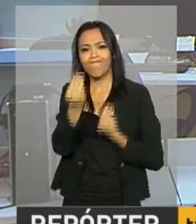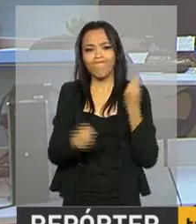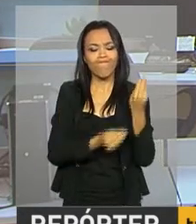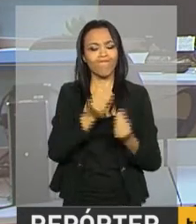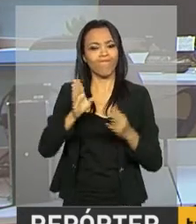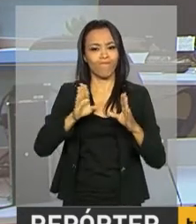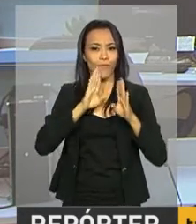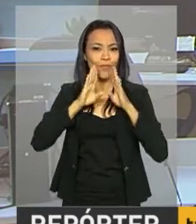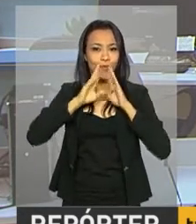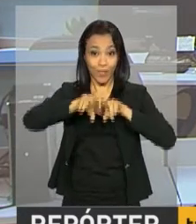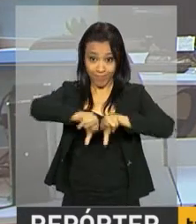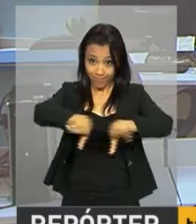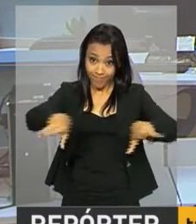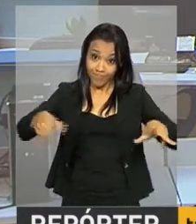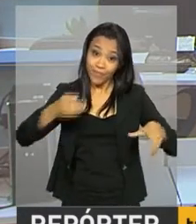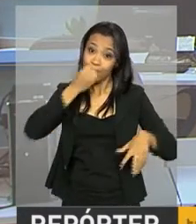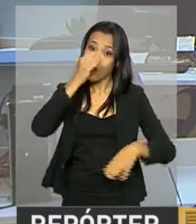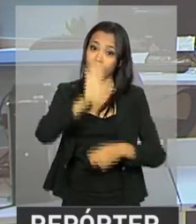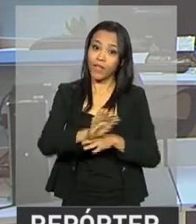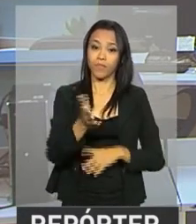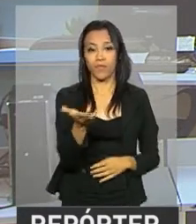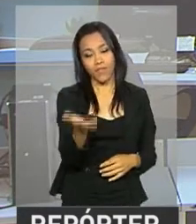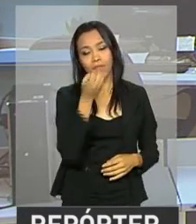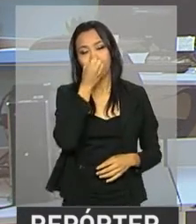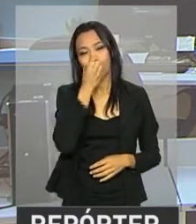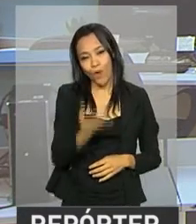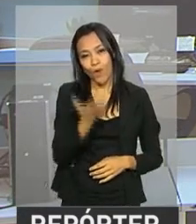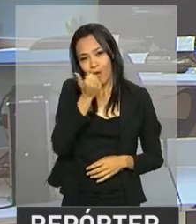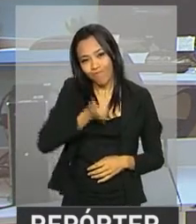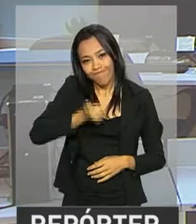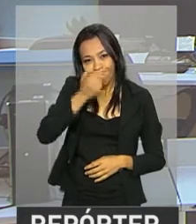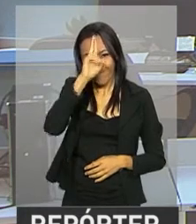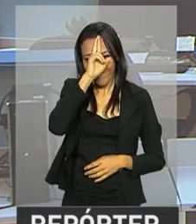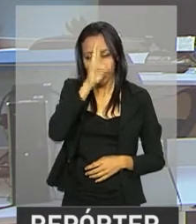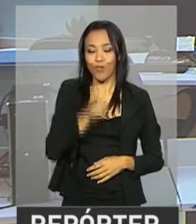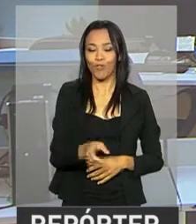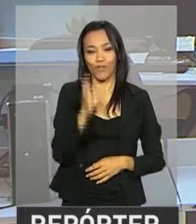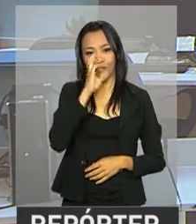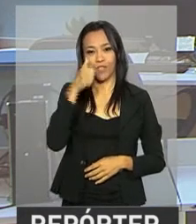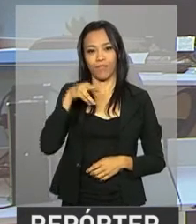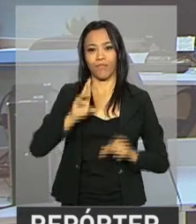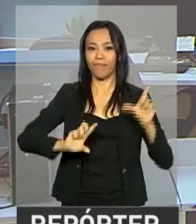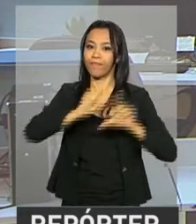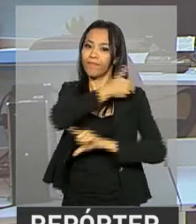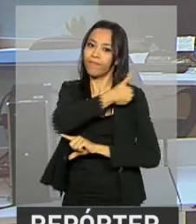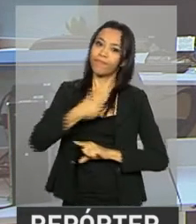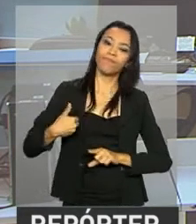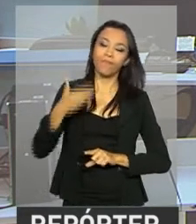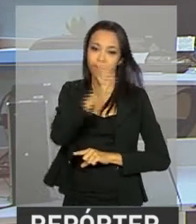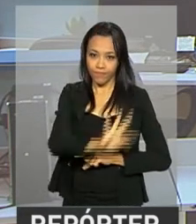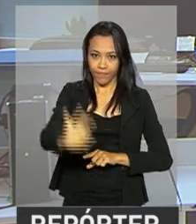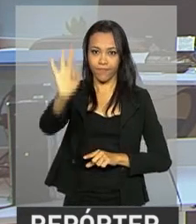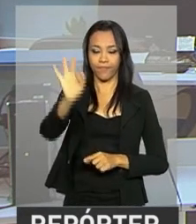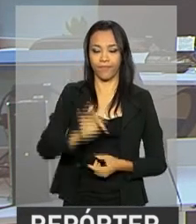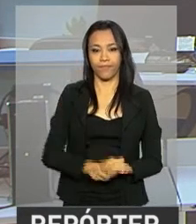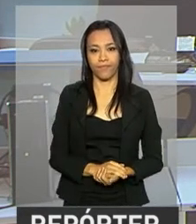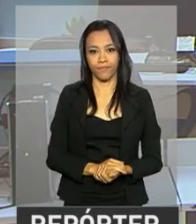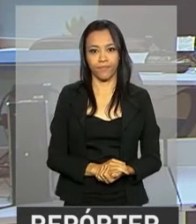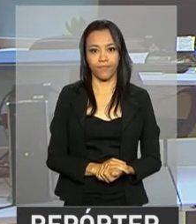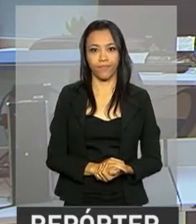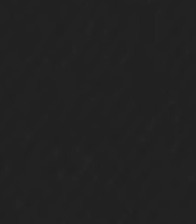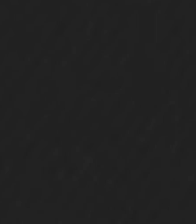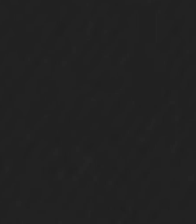em nossas redes sociais. Uma boa tarde para você, um bom almoço e continue com a gente aqui na NBR, a TV do Governo Federal.